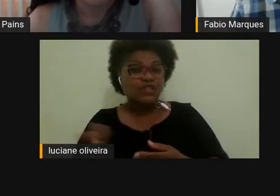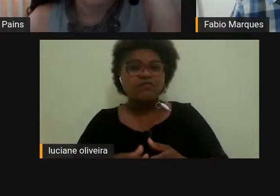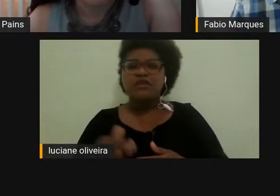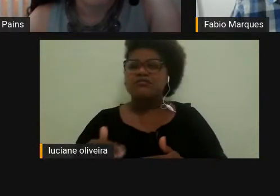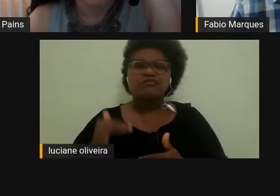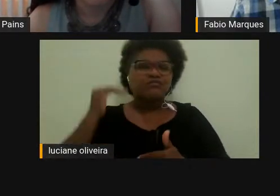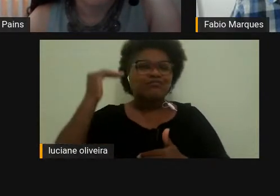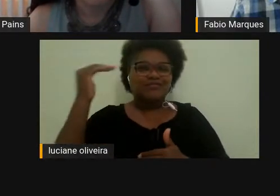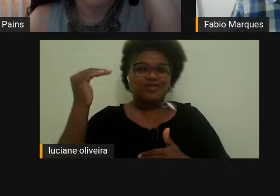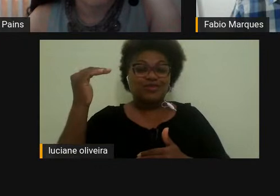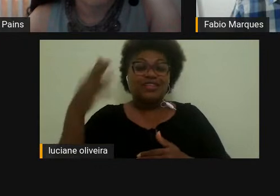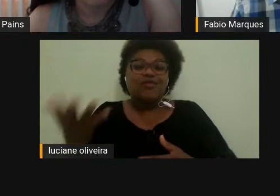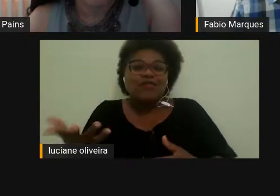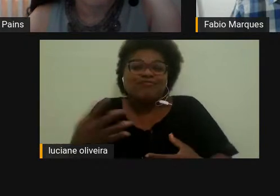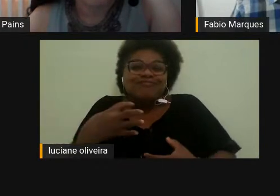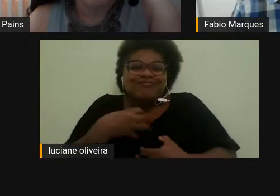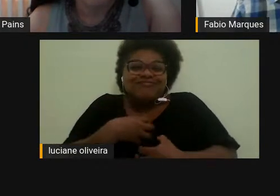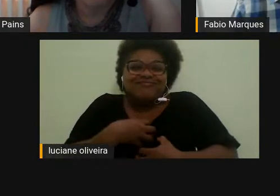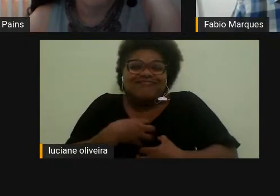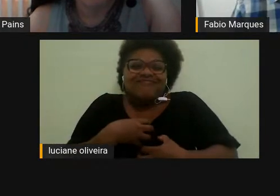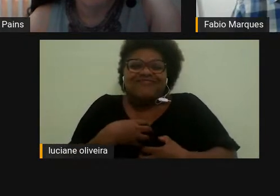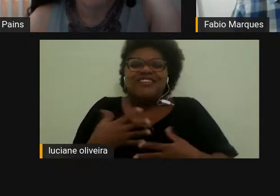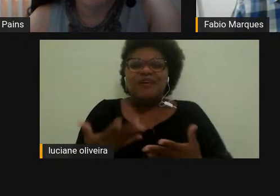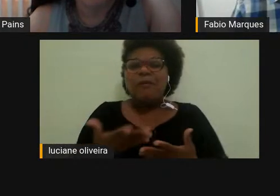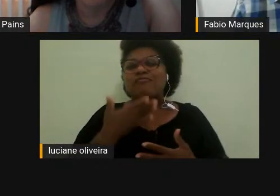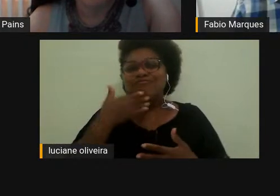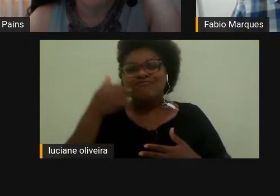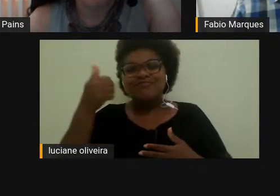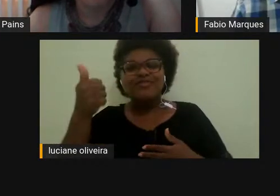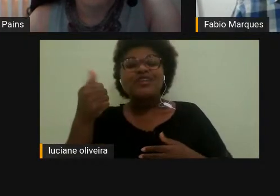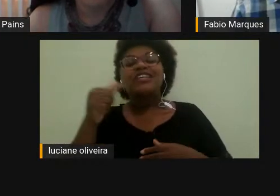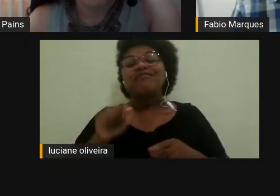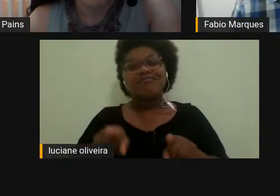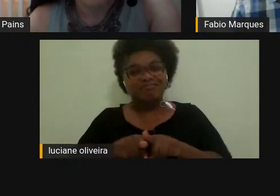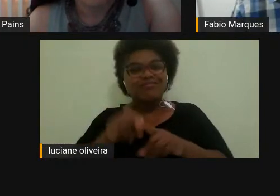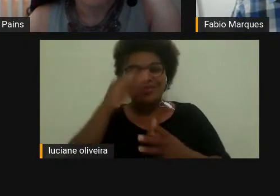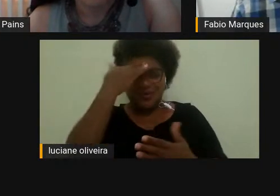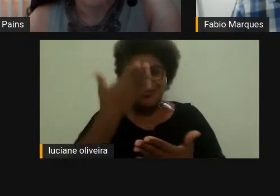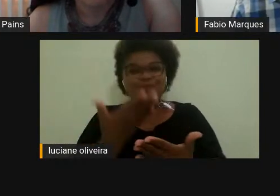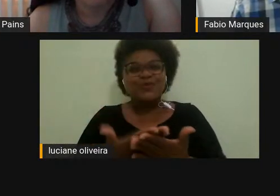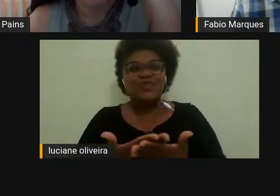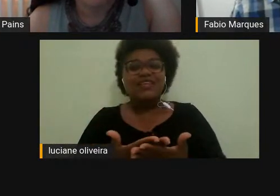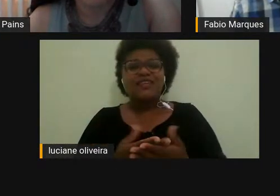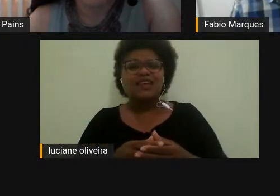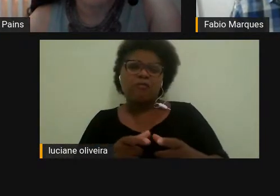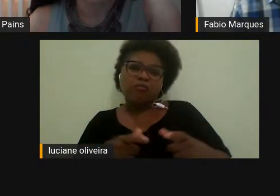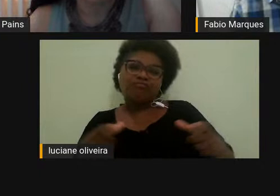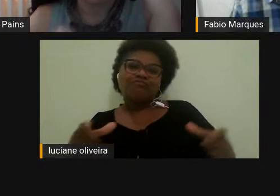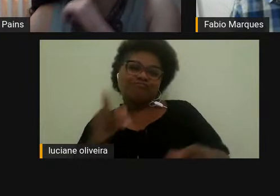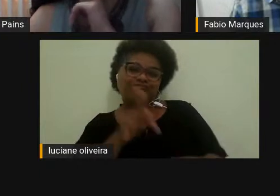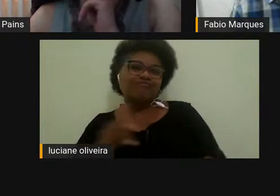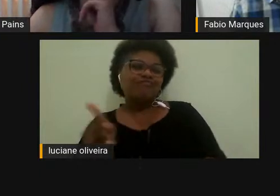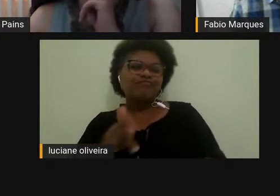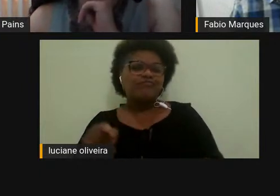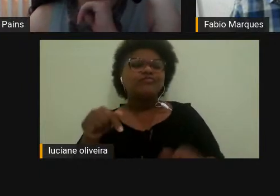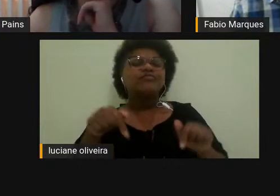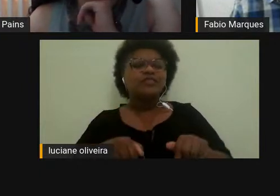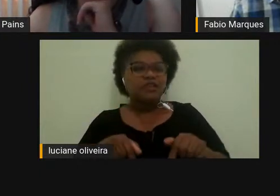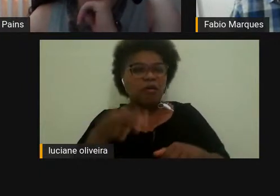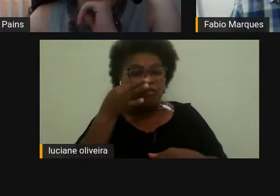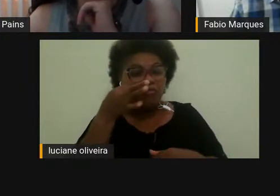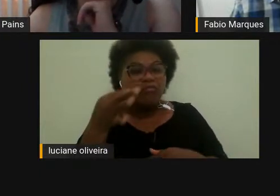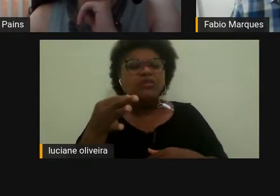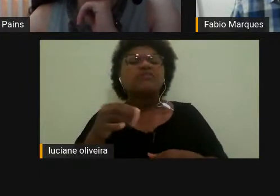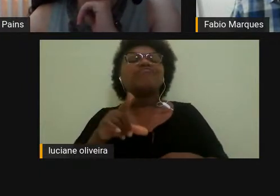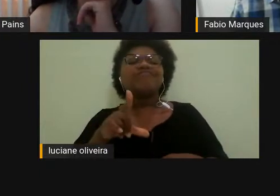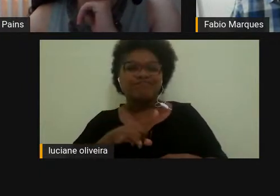comportado né mas se der eu acredito que é mais as pessoas estão aqui ainda tem muito segredo do dessa nova